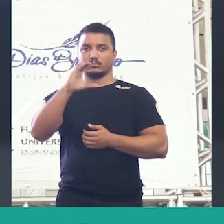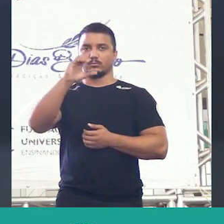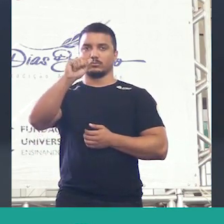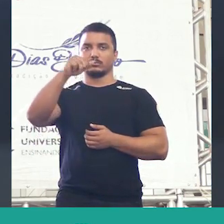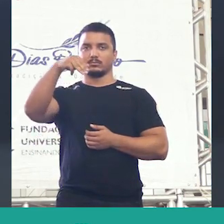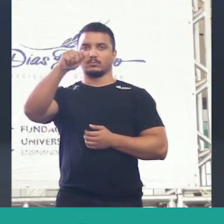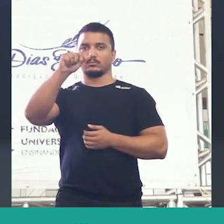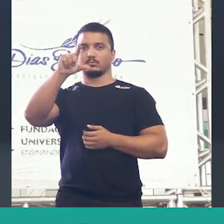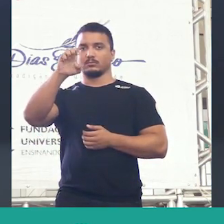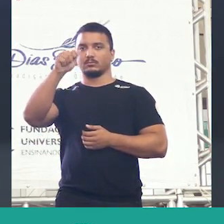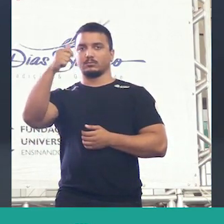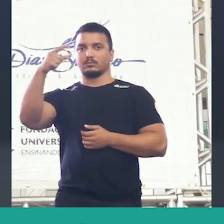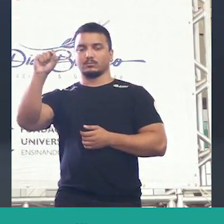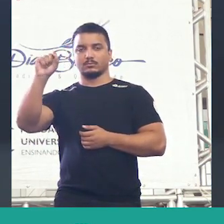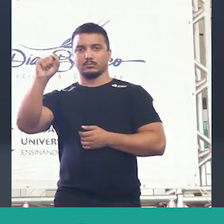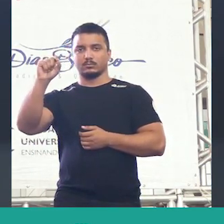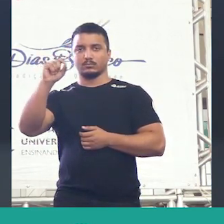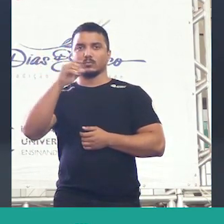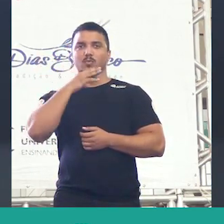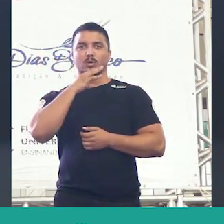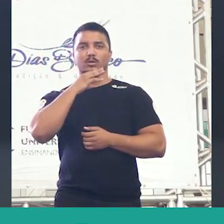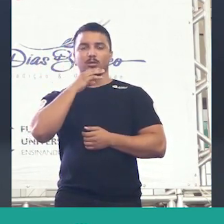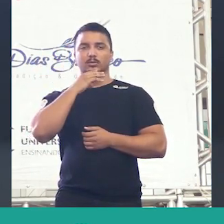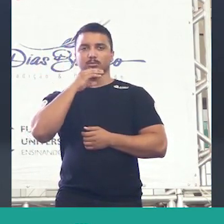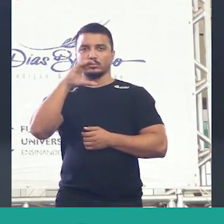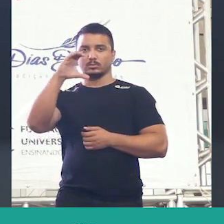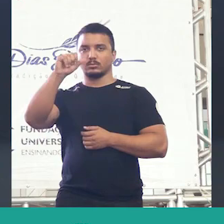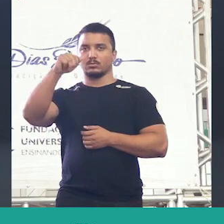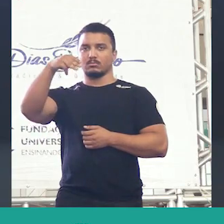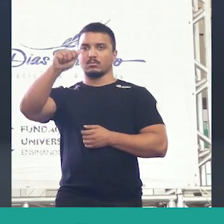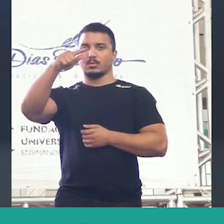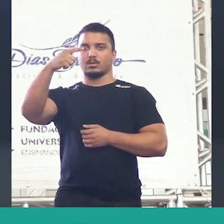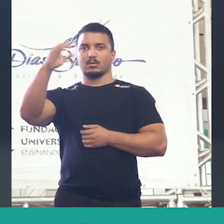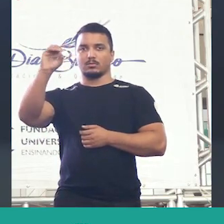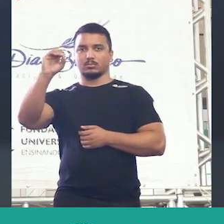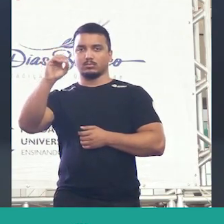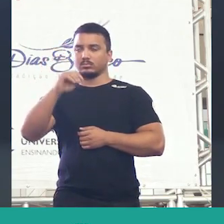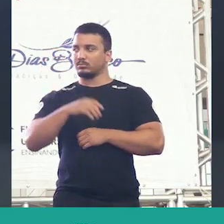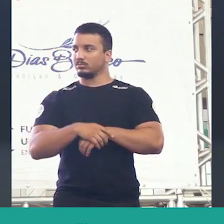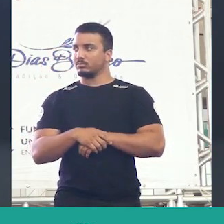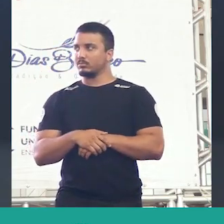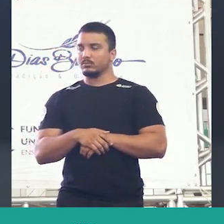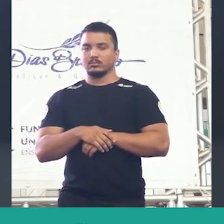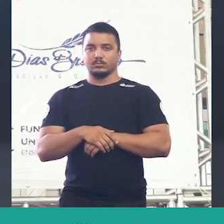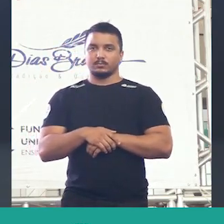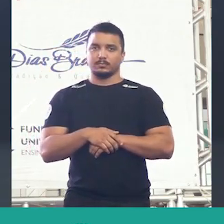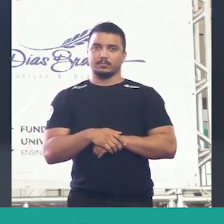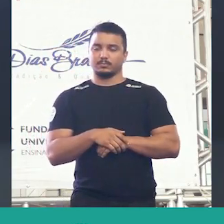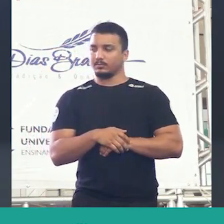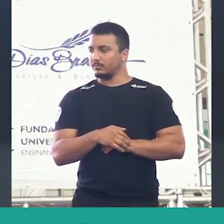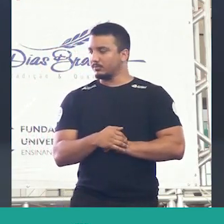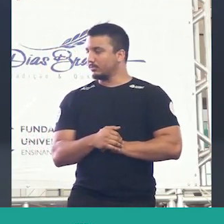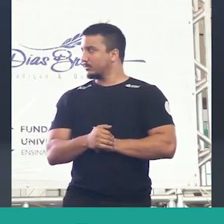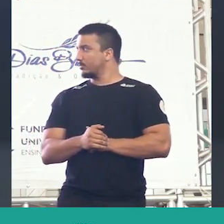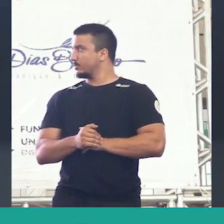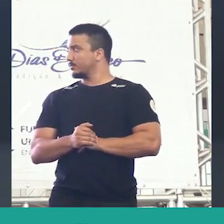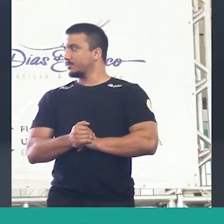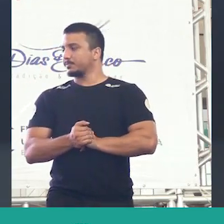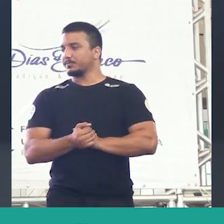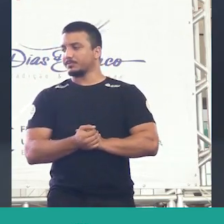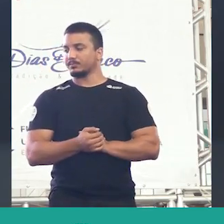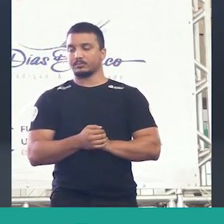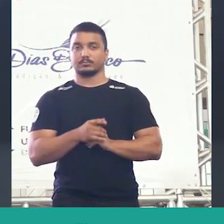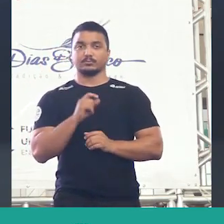o camaleão? Conhece ou não o camaleão? Que é a questão 8 aí, pessoal. Eu coloquei a 10, mas é a 8.